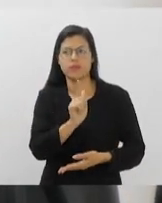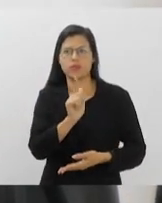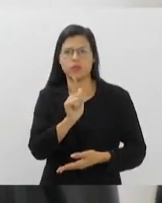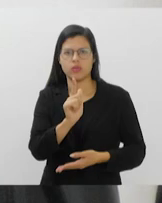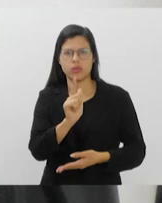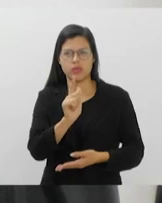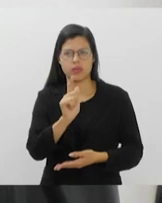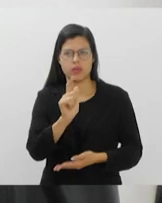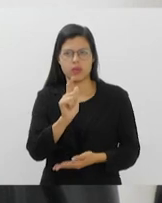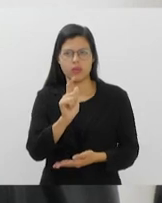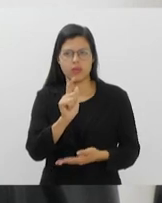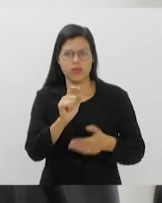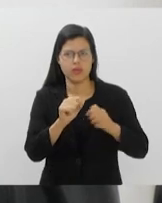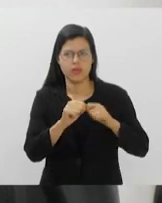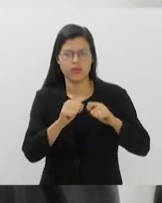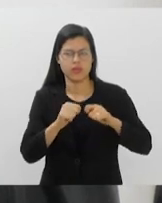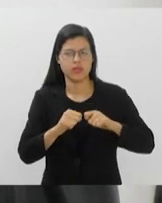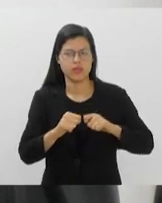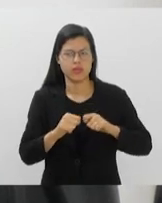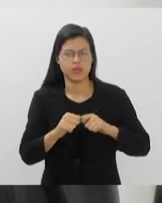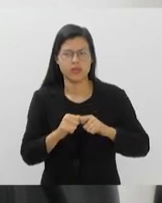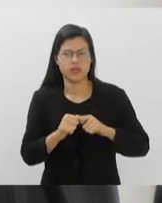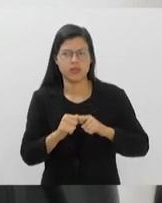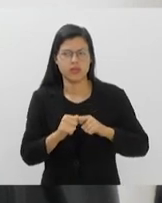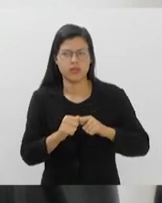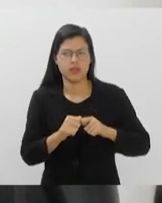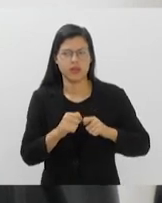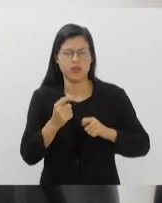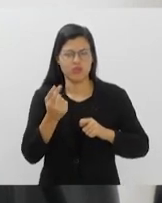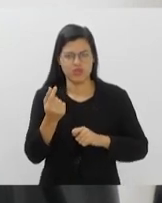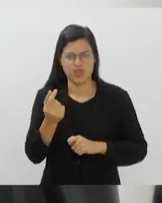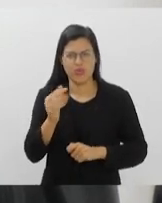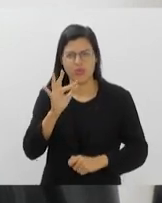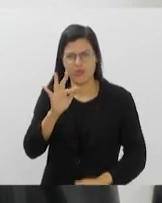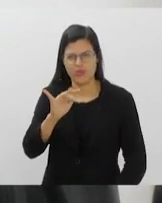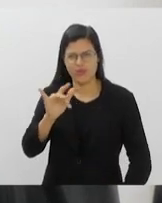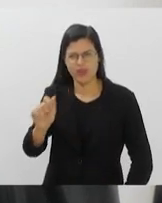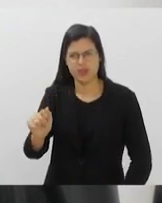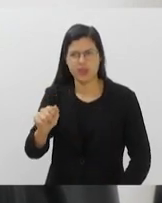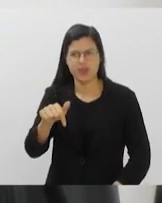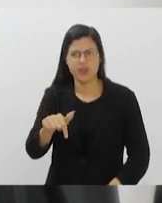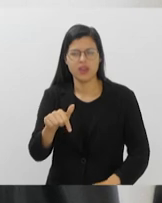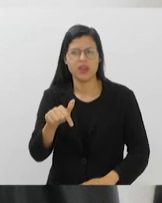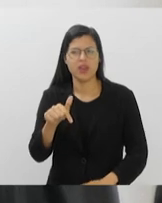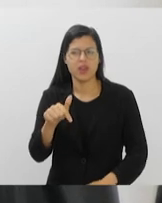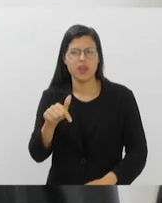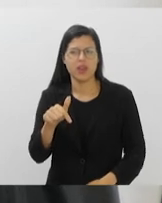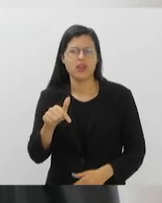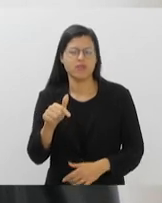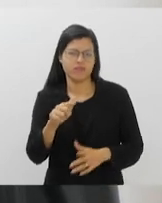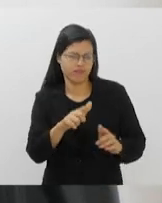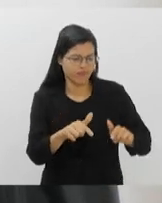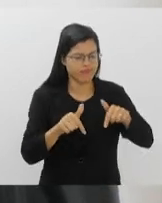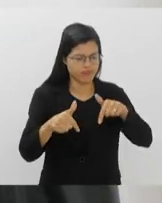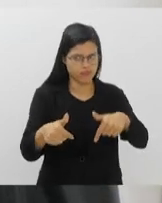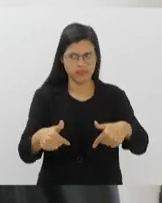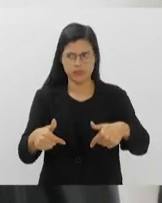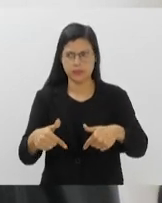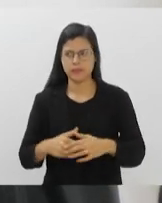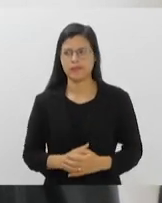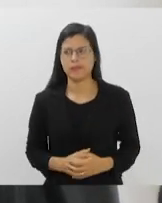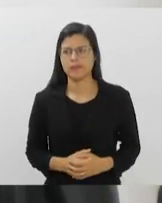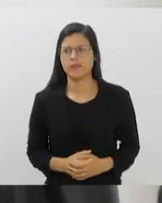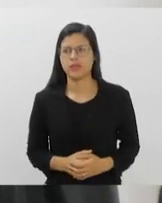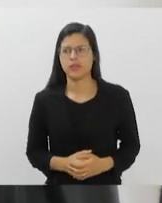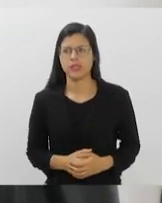aplicar o direito do o o dinheiro do fia né a conta ali serviu para as ações